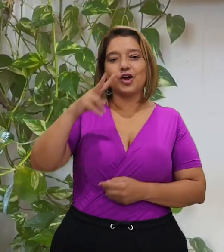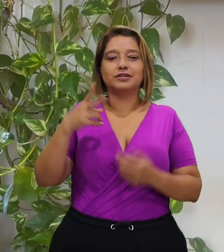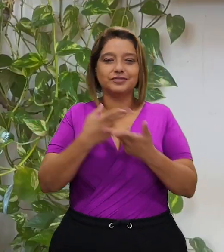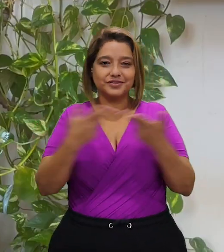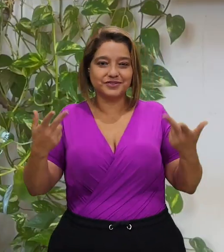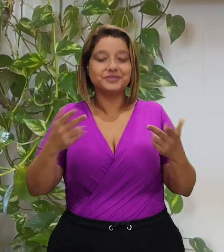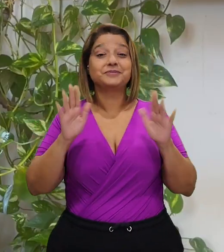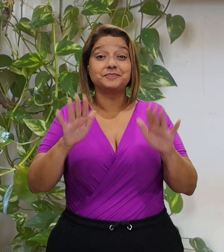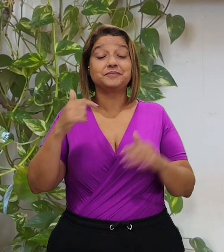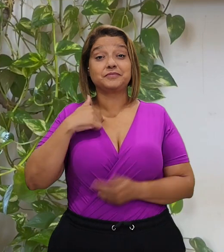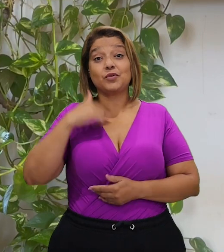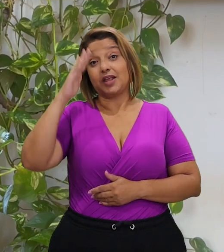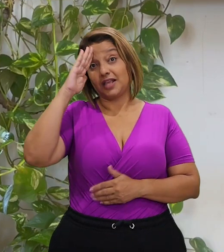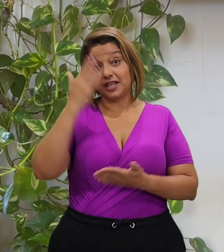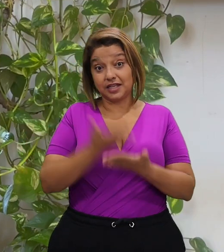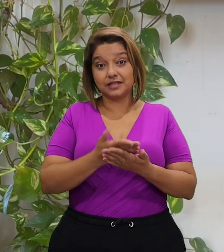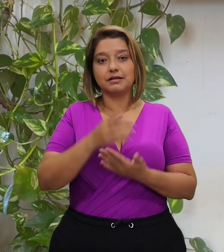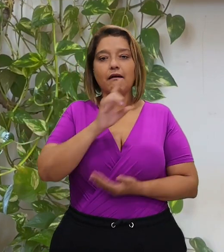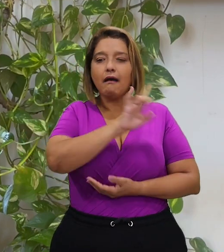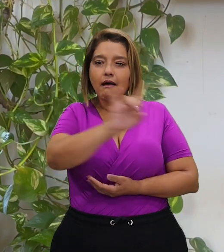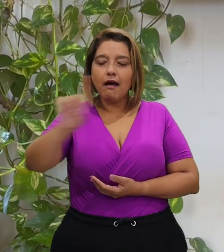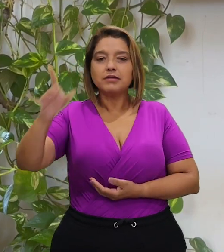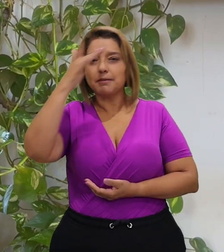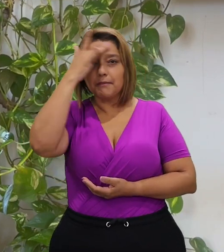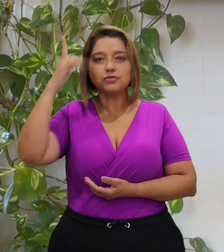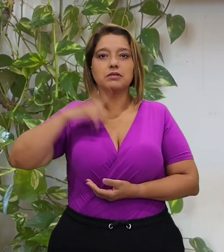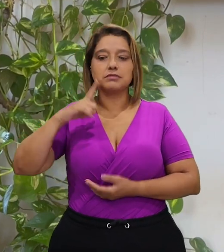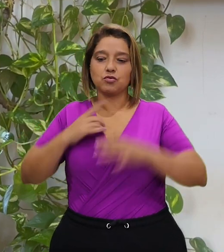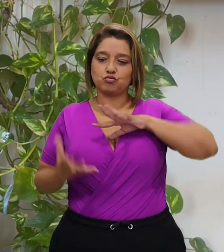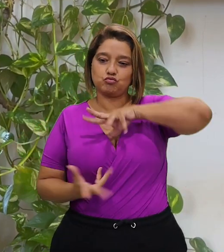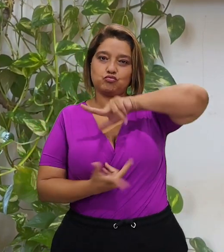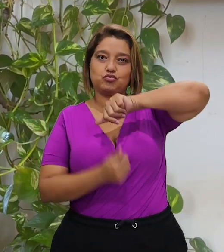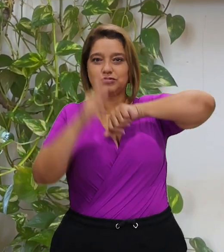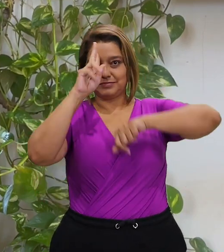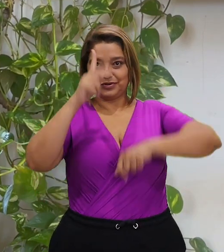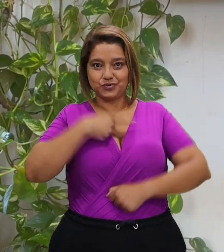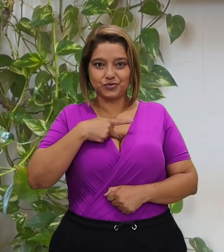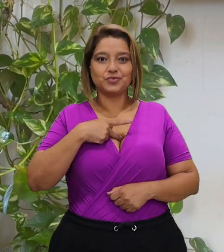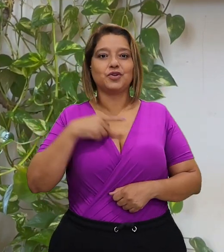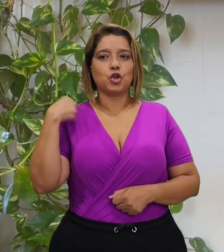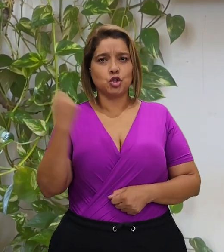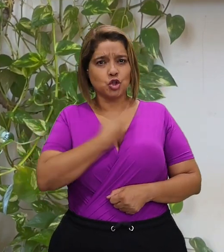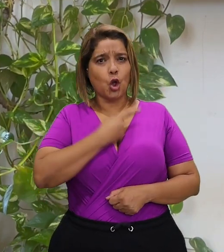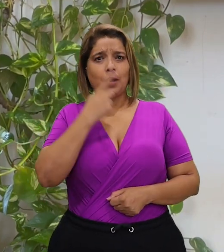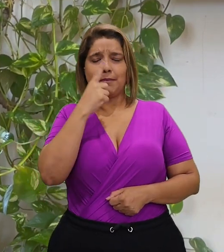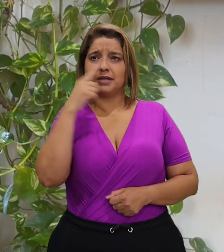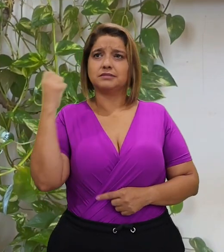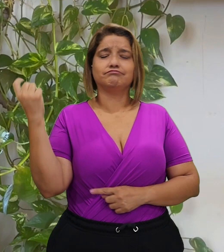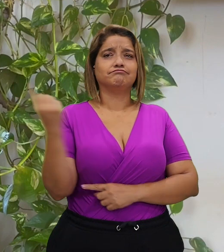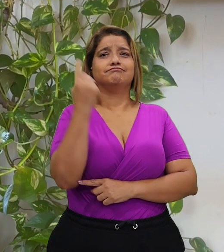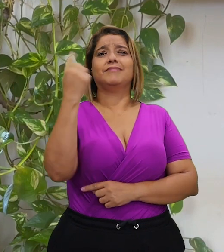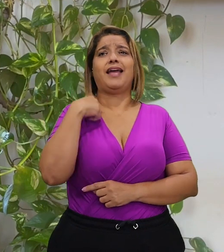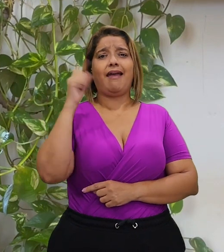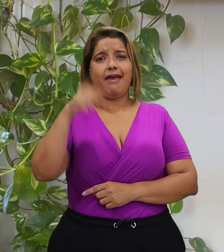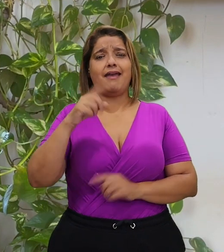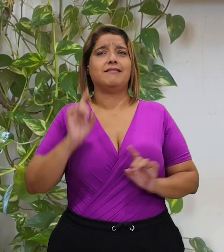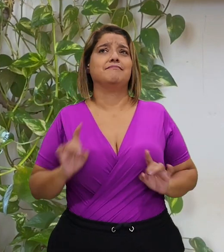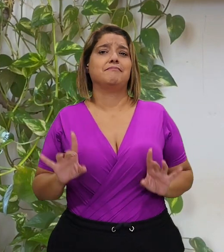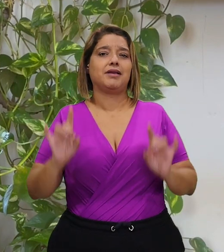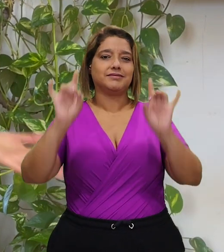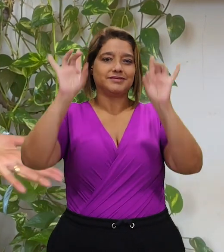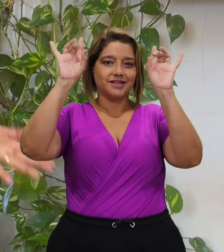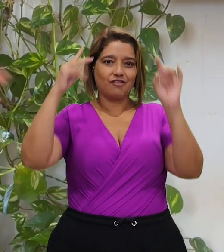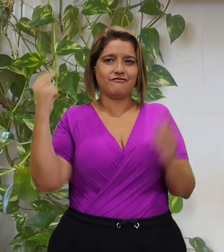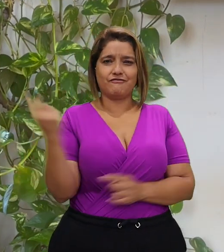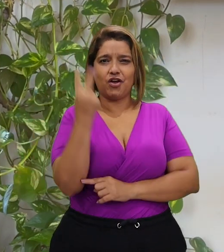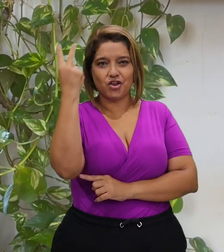E naquele dia ele falou assim para mim, essa tela aqui, ela vai te apontar o futuro. Essa aqui você não dá e nem vende. Eu tenho ela comigo até